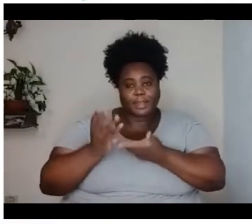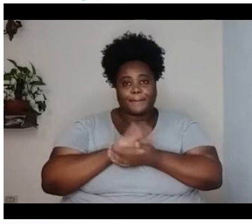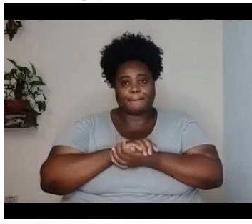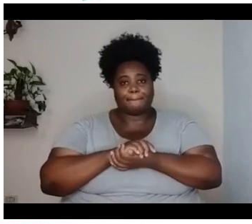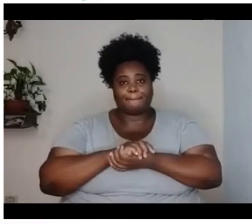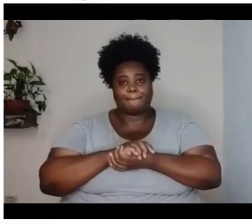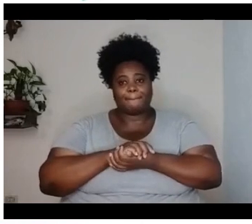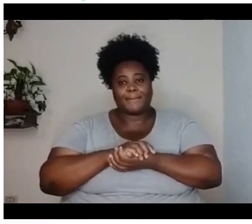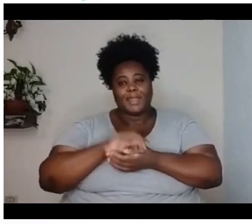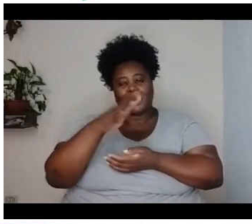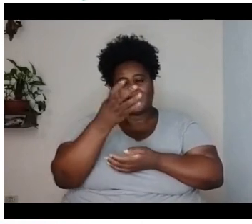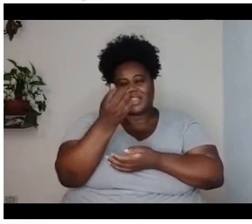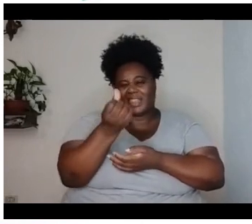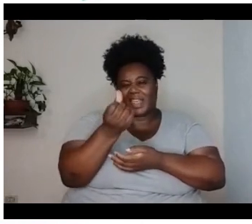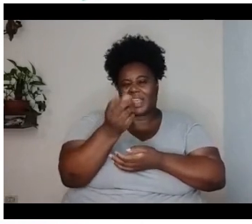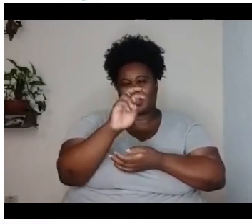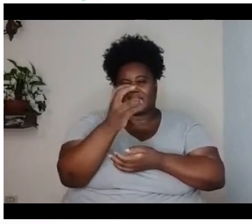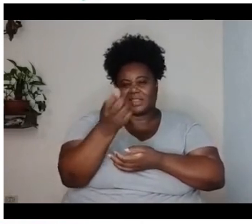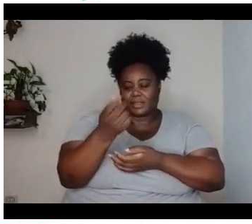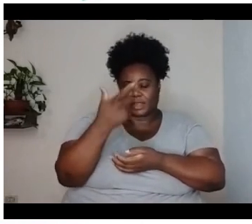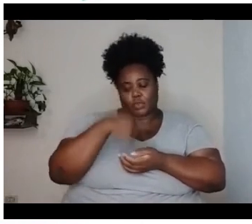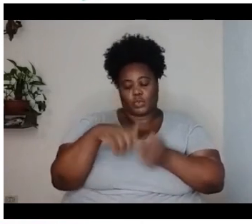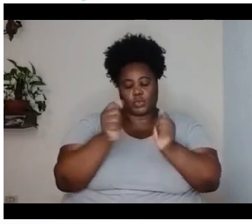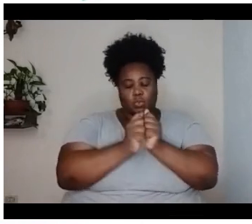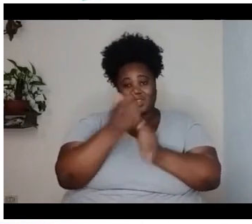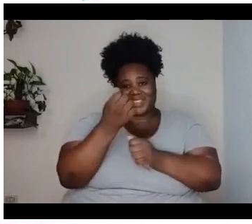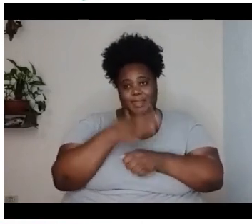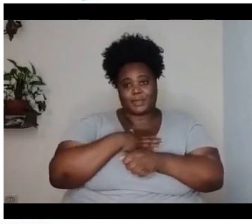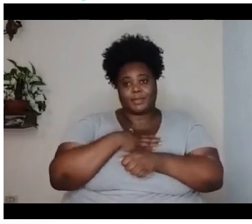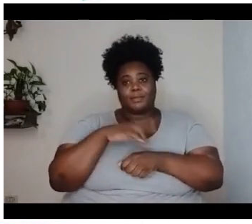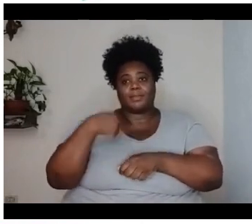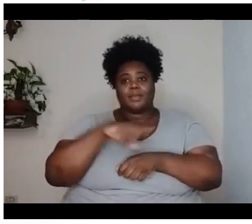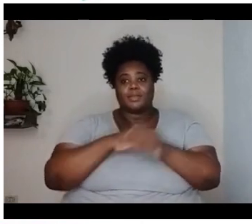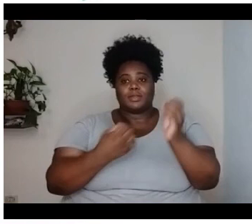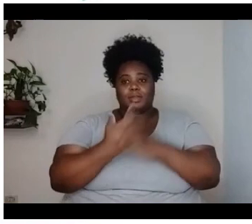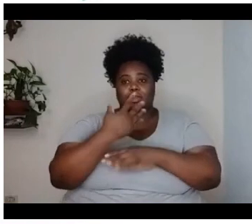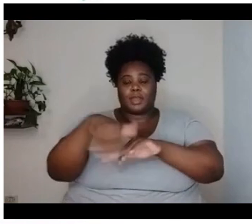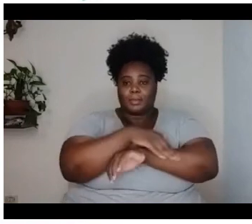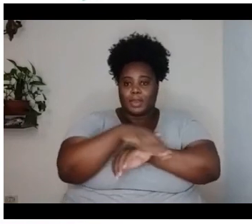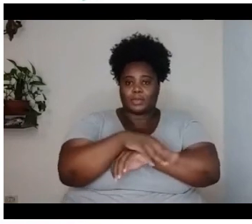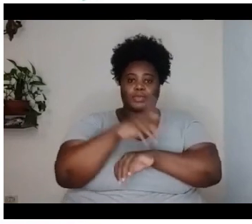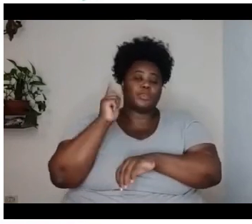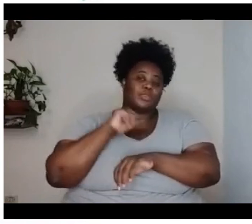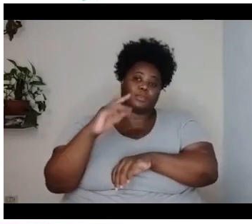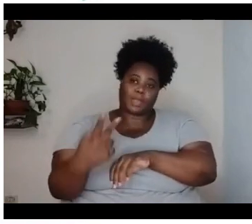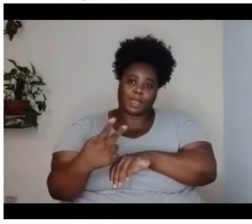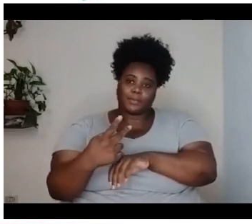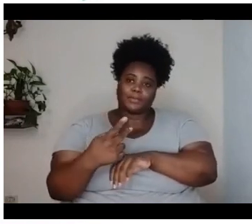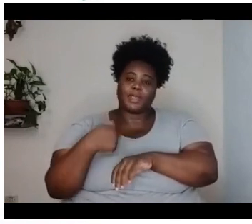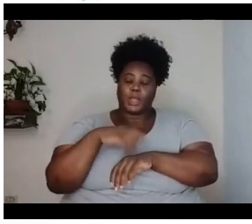uns 5 artistas, 6 comigo, para a gente criar um projeto para as ruas de BH, e eu